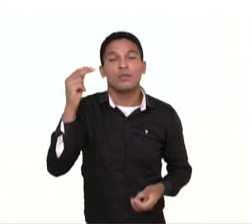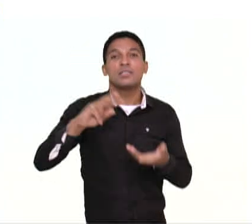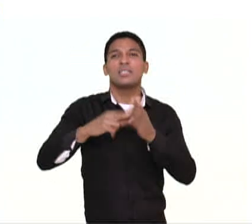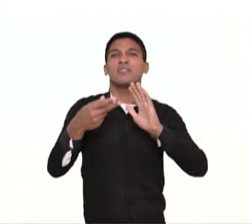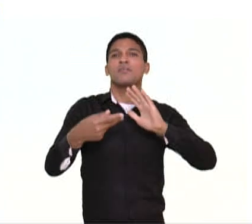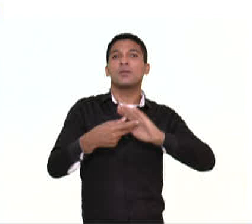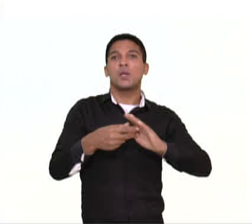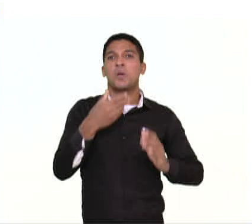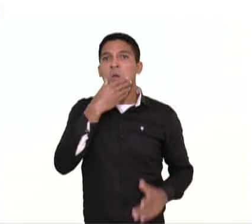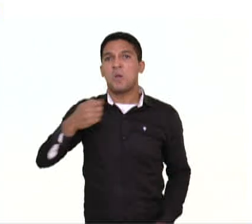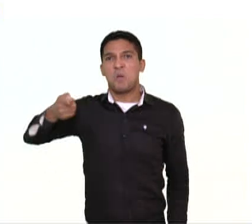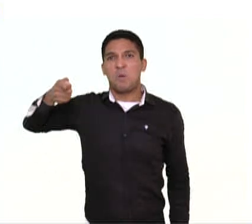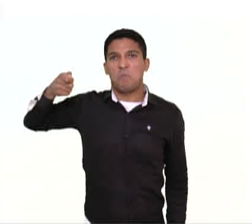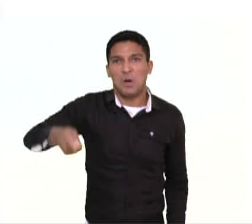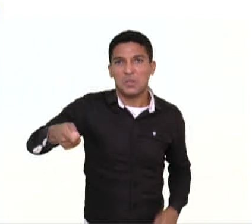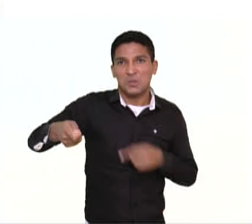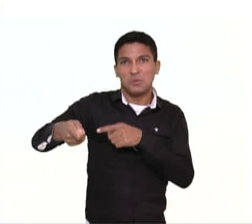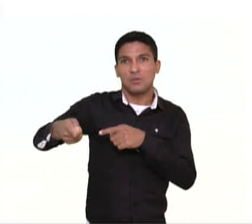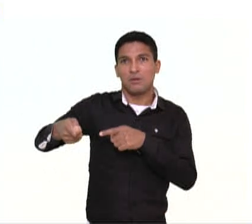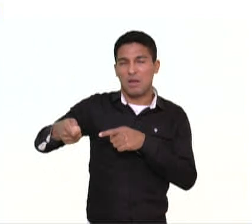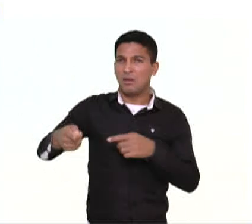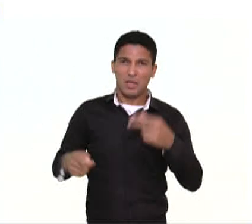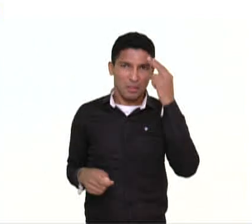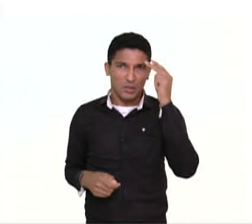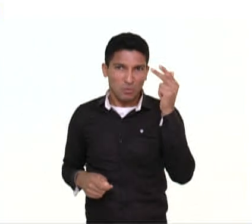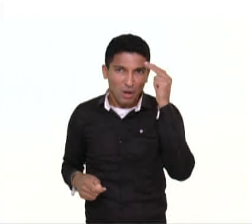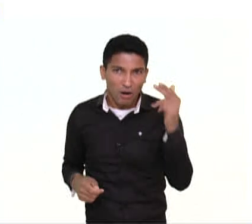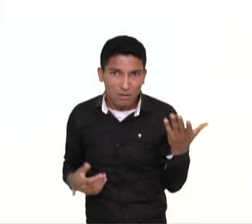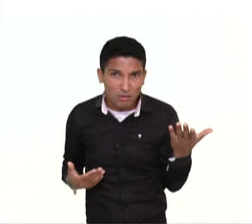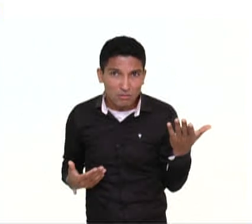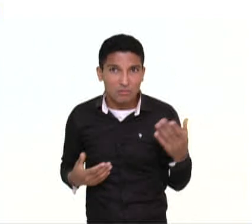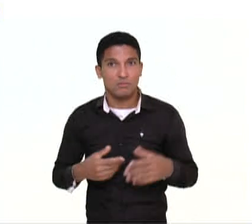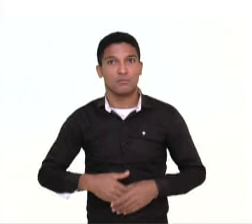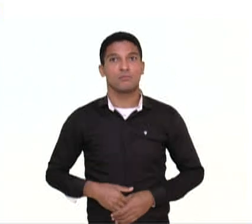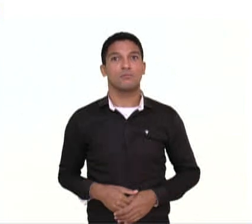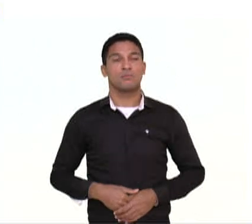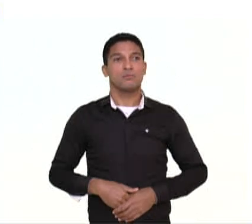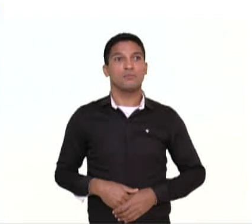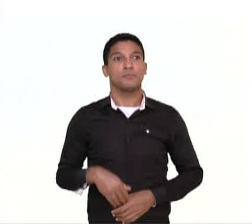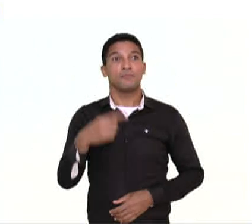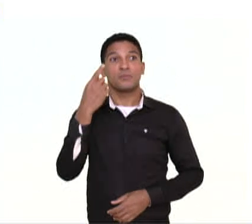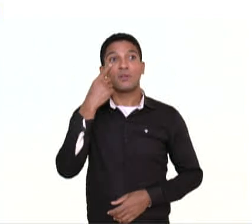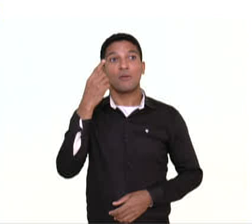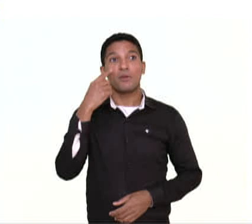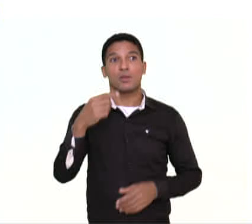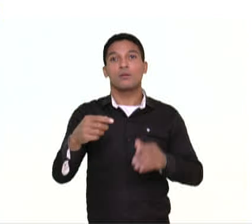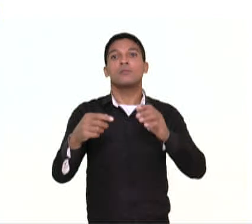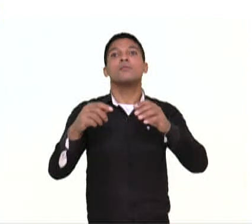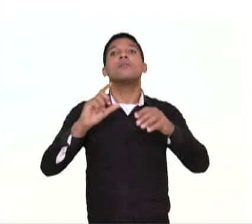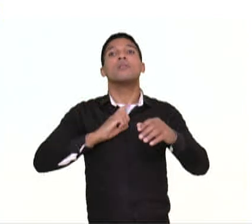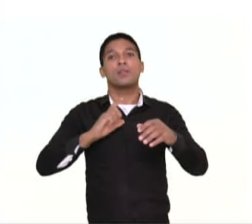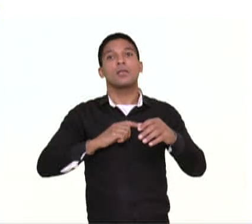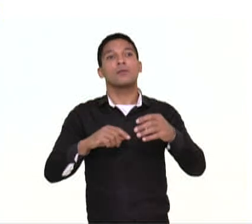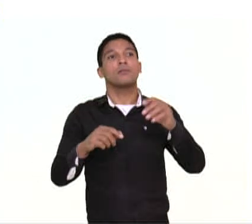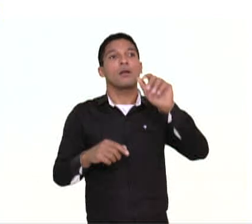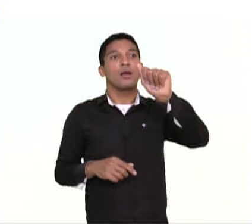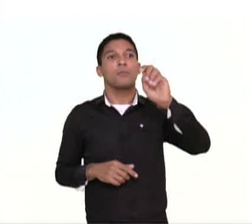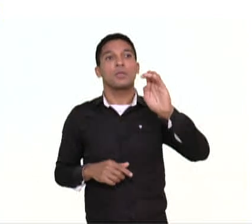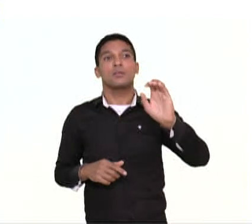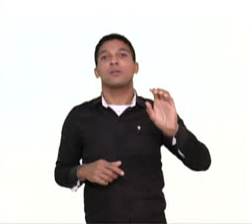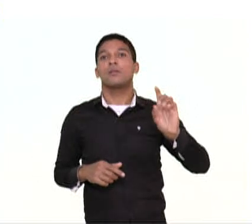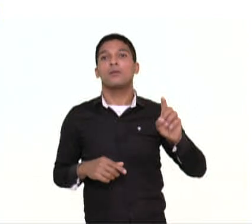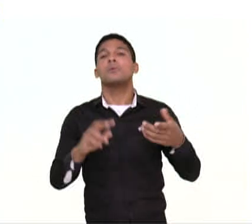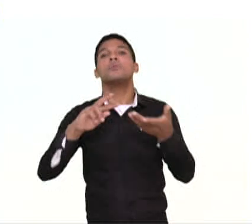vocês têm 4 alternativas. A letra A diz o seguinte, a dominação que as mulheres estão exercendo nos